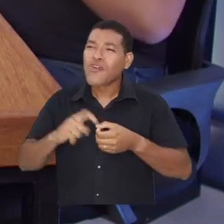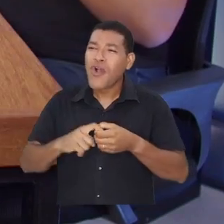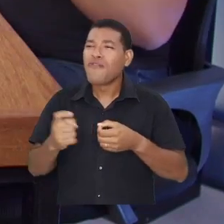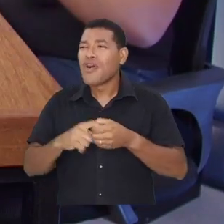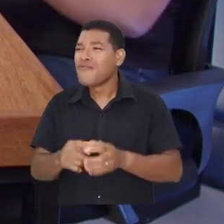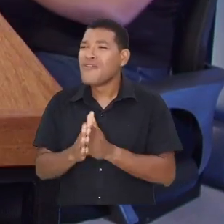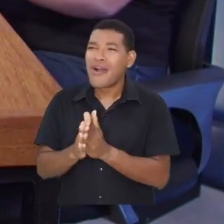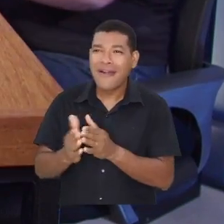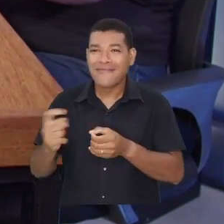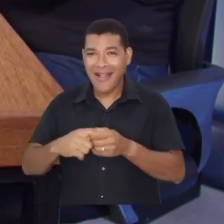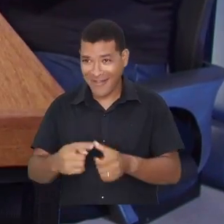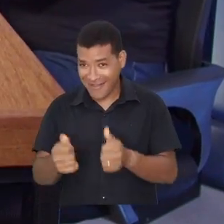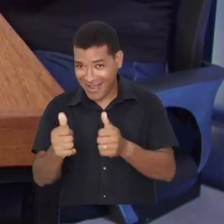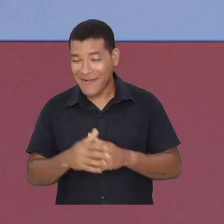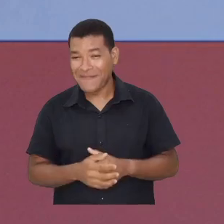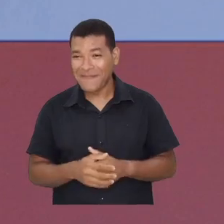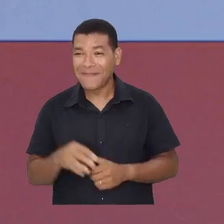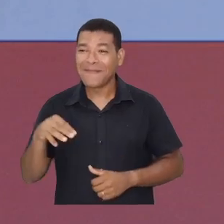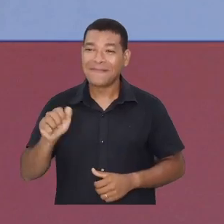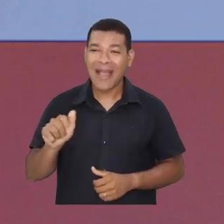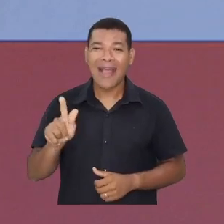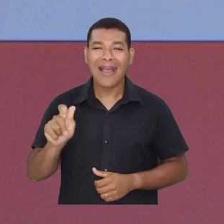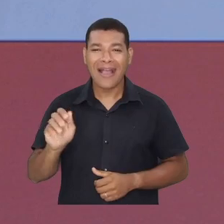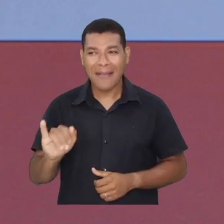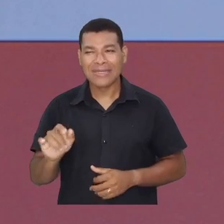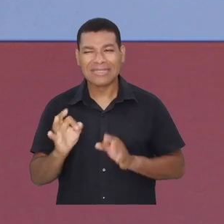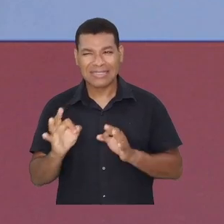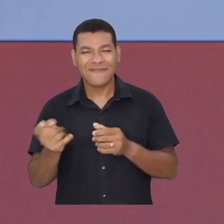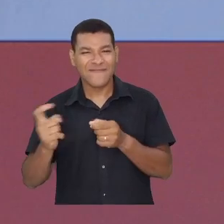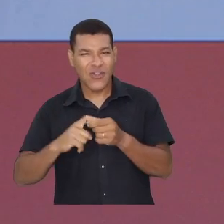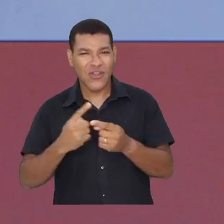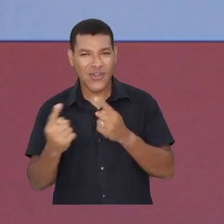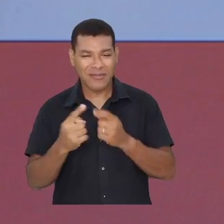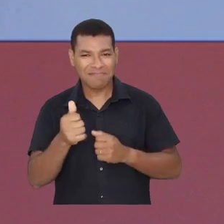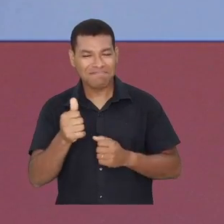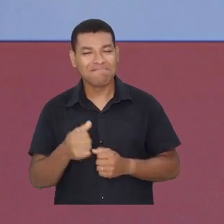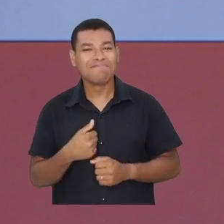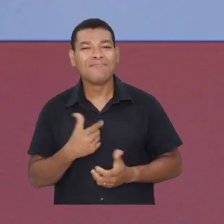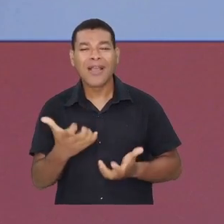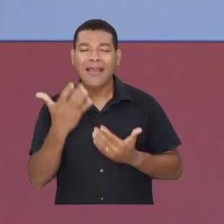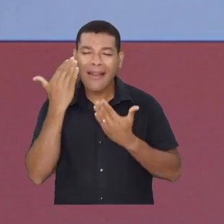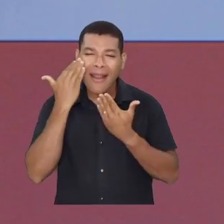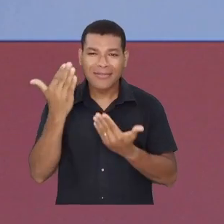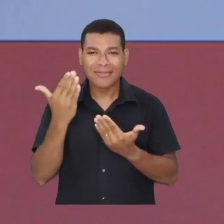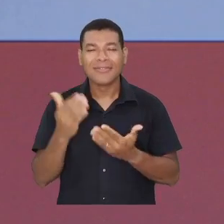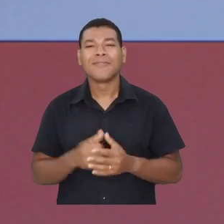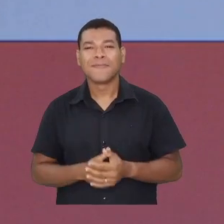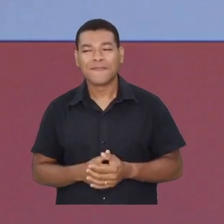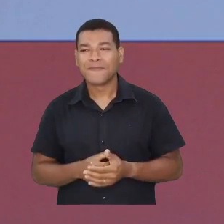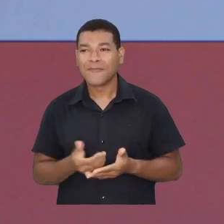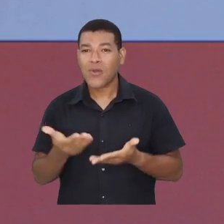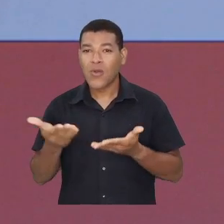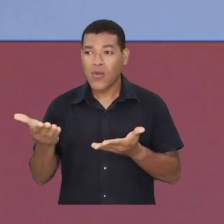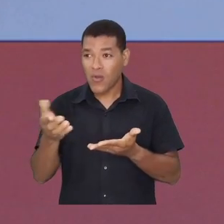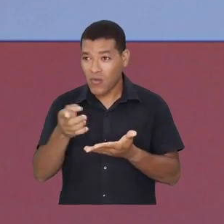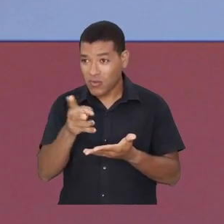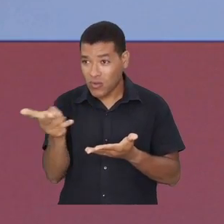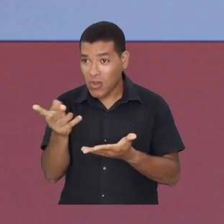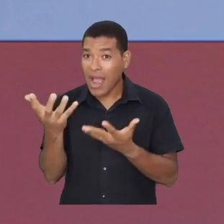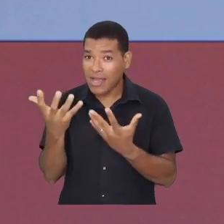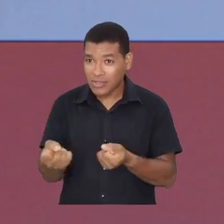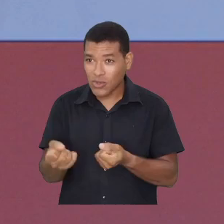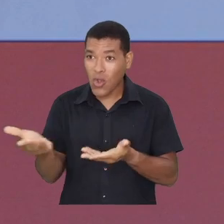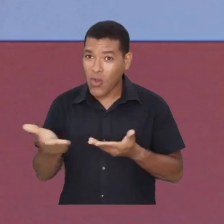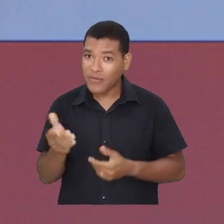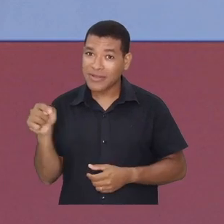Voltem. Mai, Gabi. E a gente volta a falar com certeza. Queria agradecer muito pelo convite aceito por vocês,